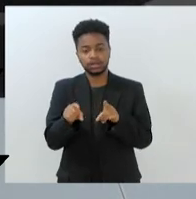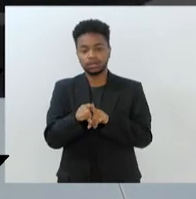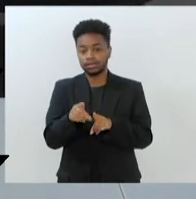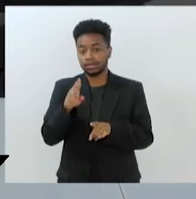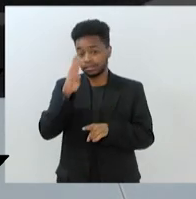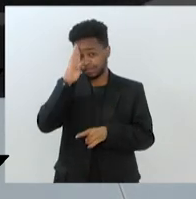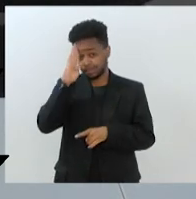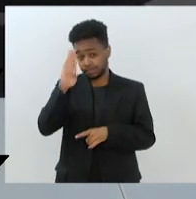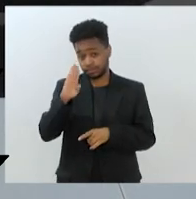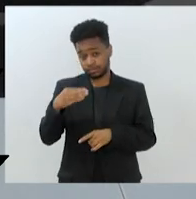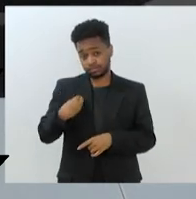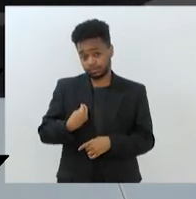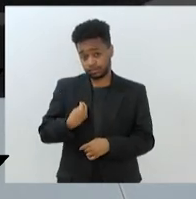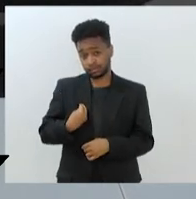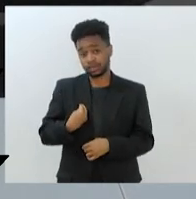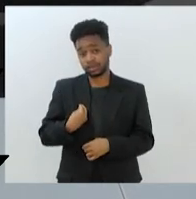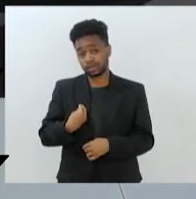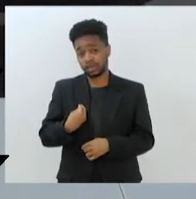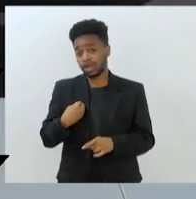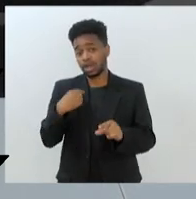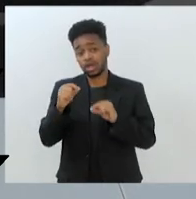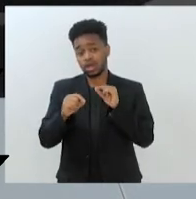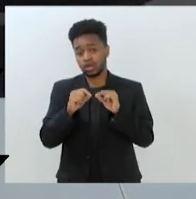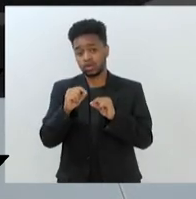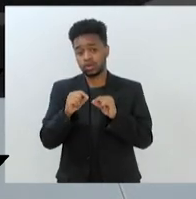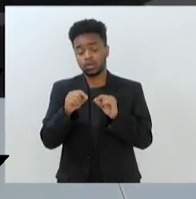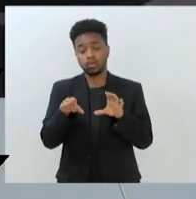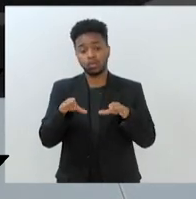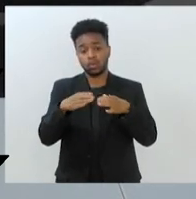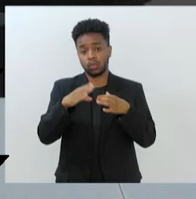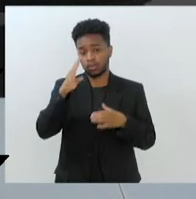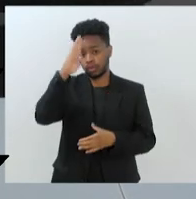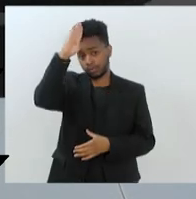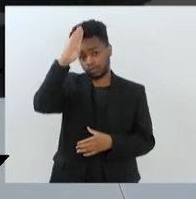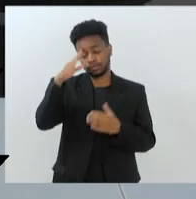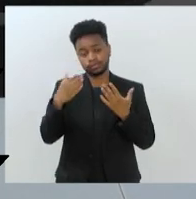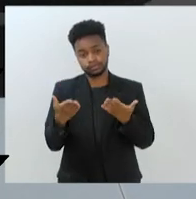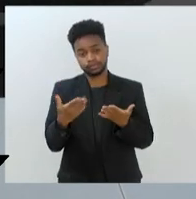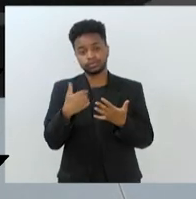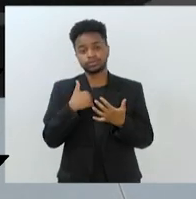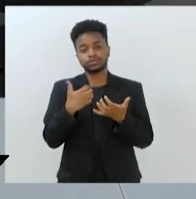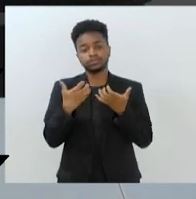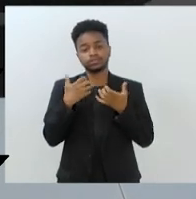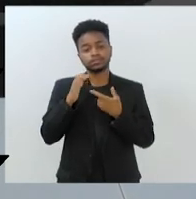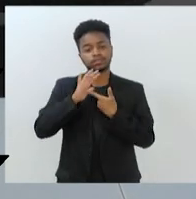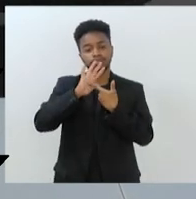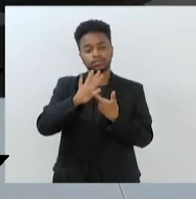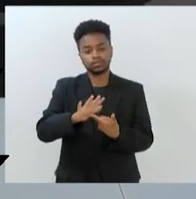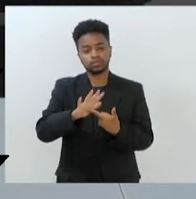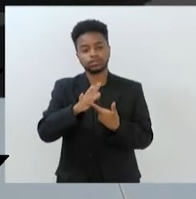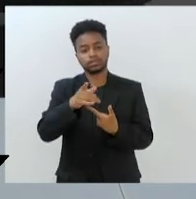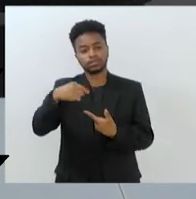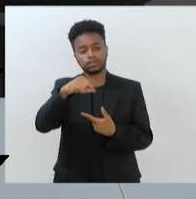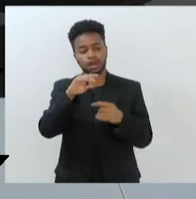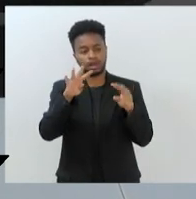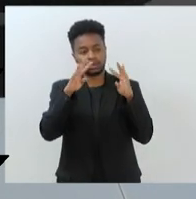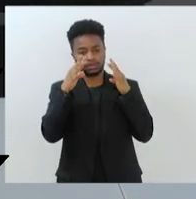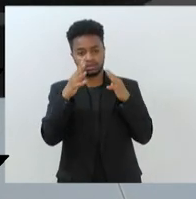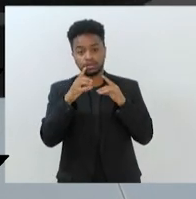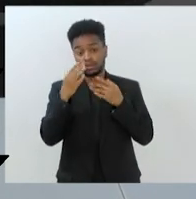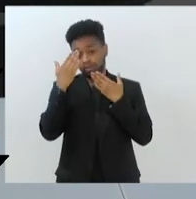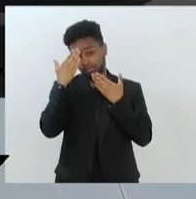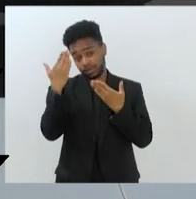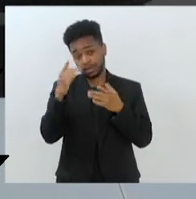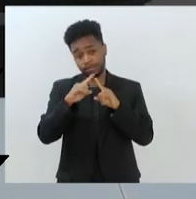fundamental aqui, além de outros, é do próprio Corpo Bombeiro. Senão eu queria só chamar essa atenção. Muito obrigado, mas eu